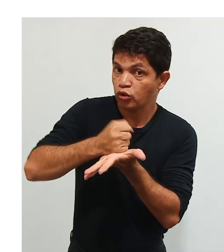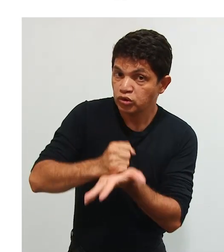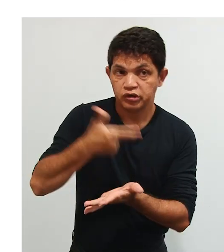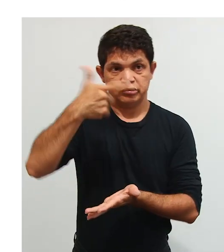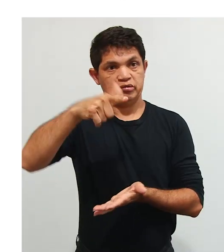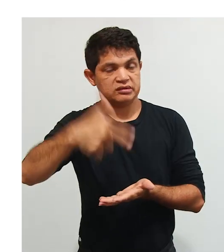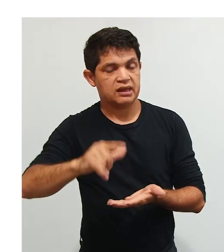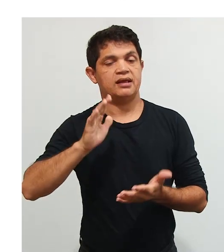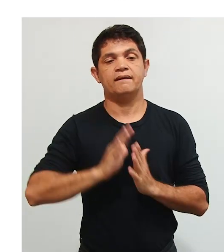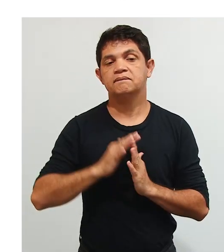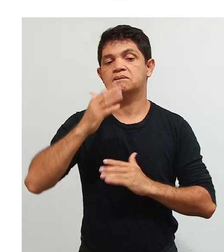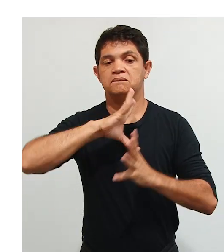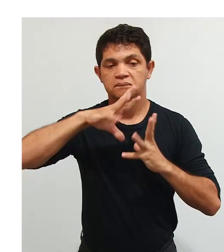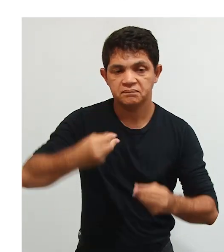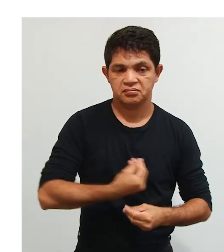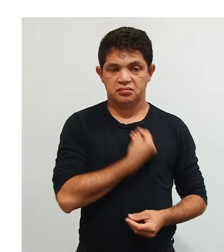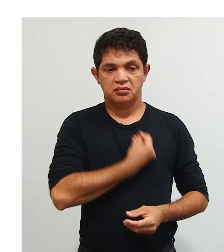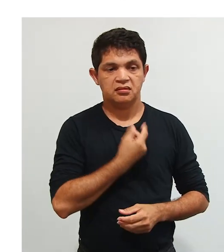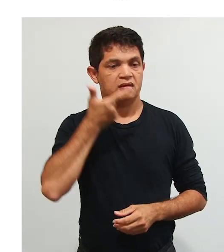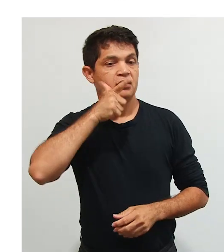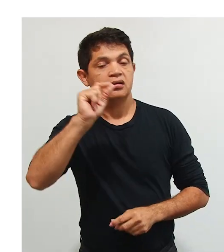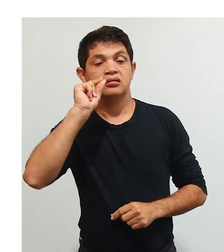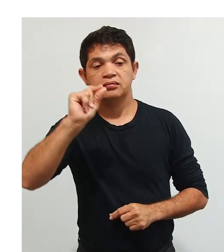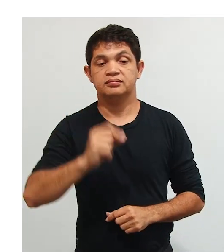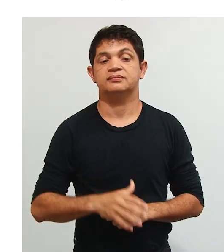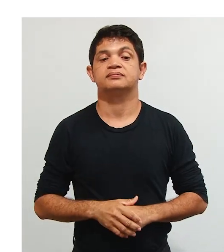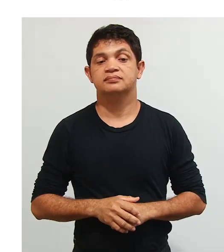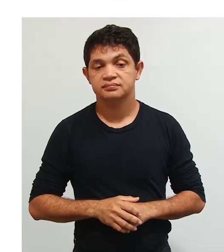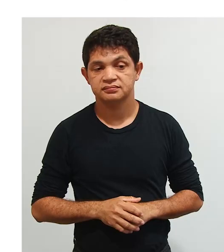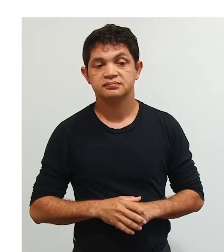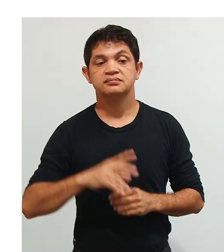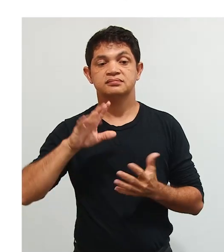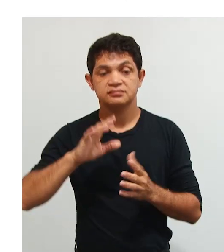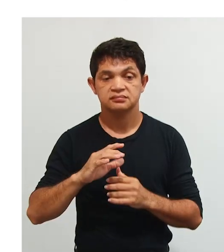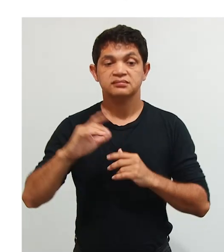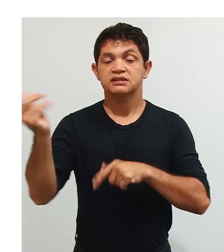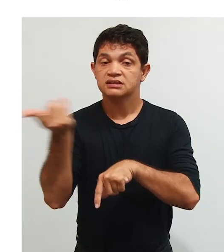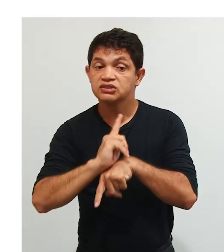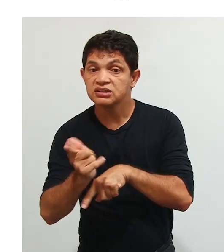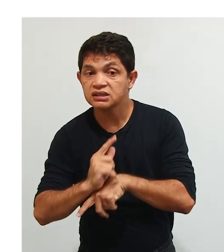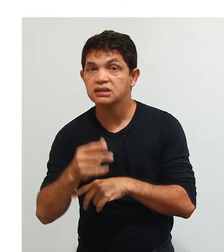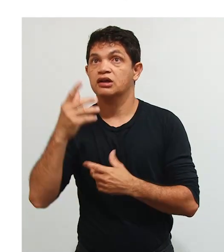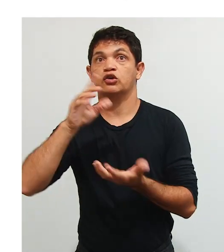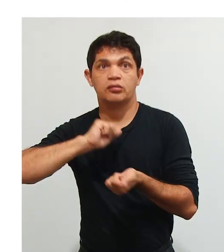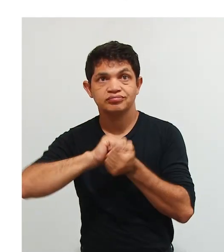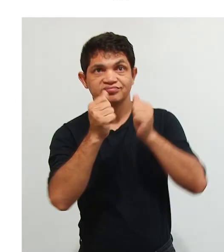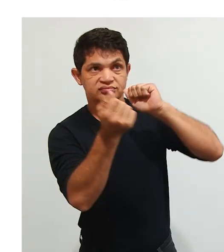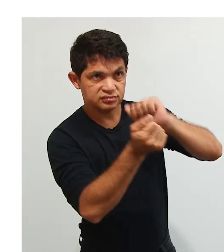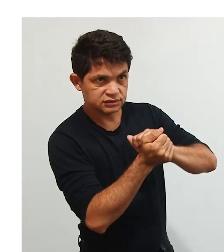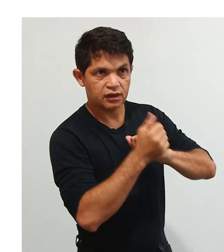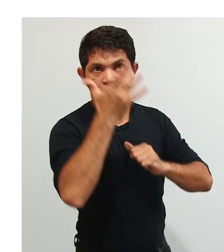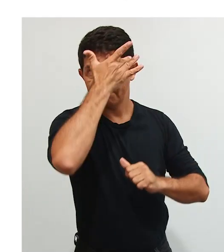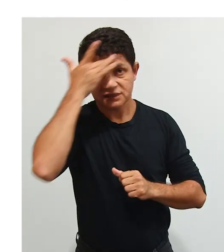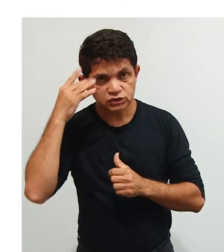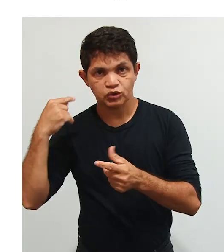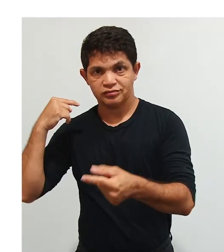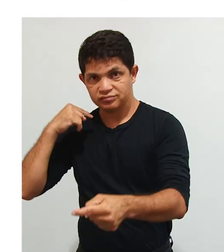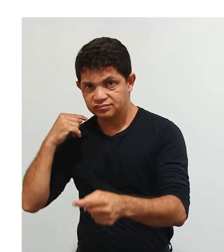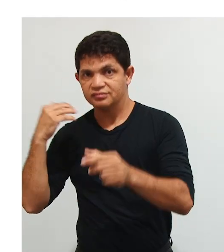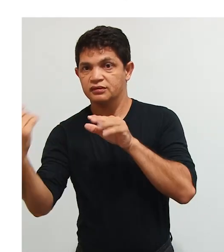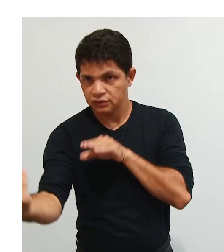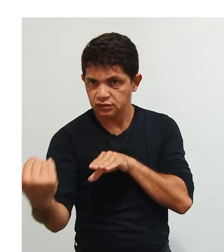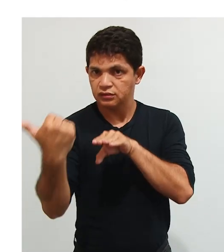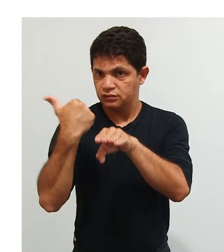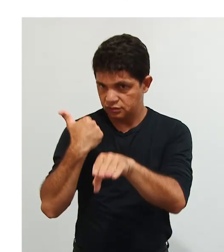que vão acontecer na sua vida, mas você pode gerenciar como vai lidar com a situação.